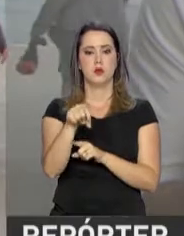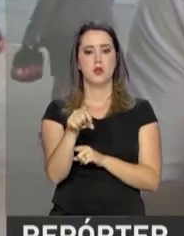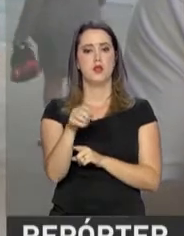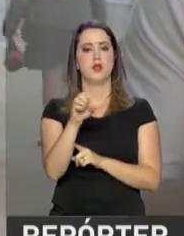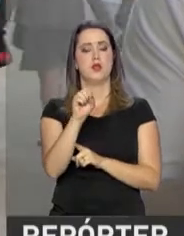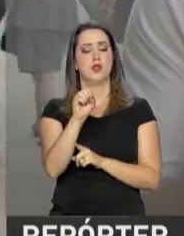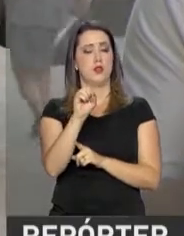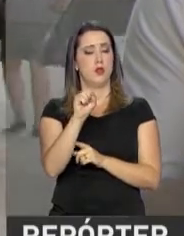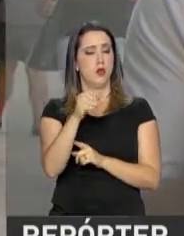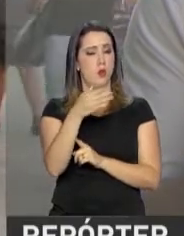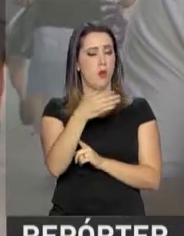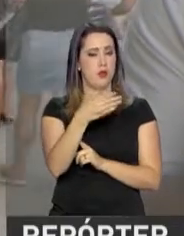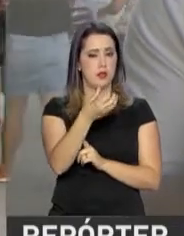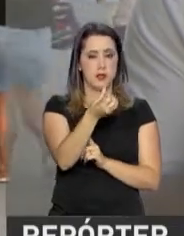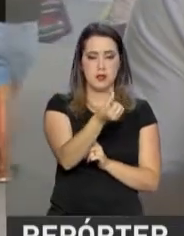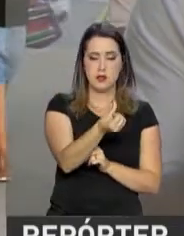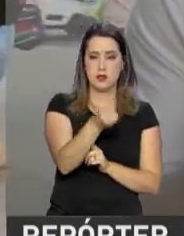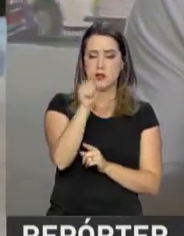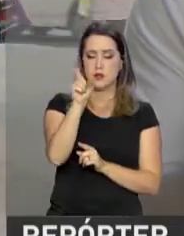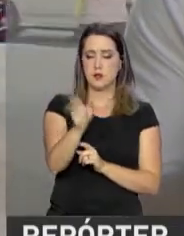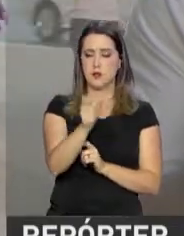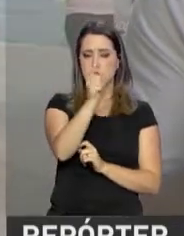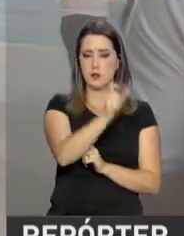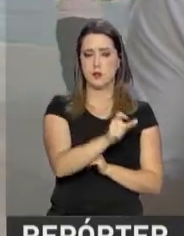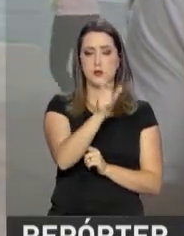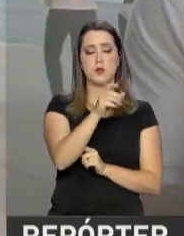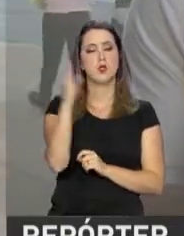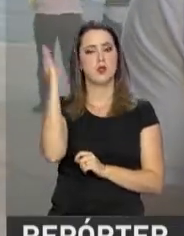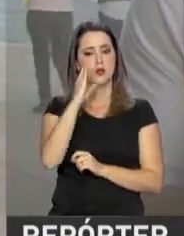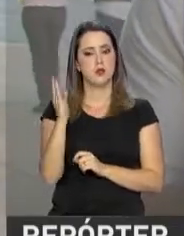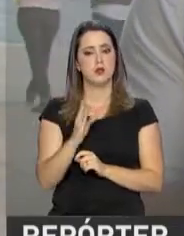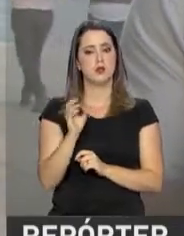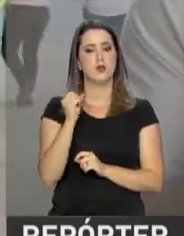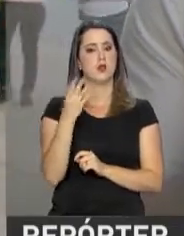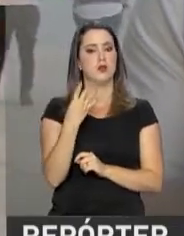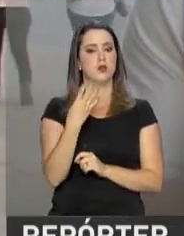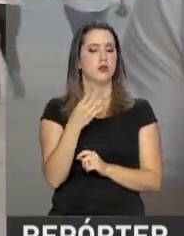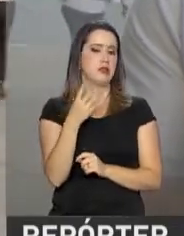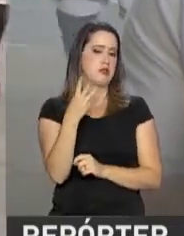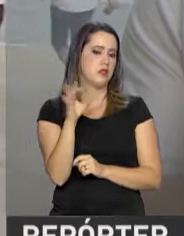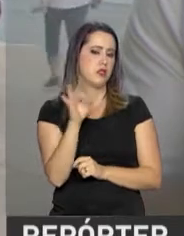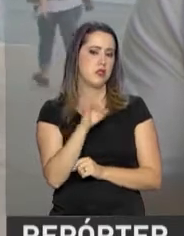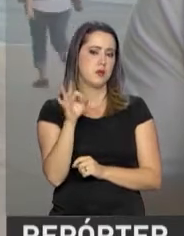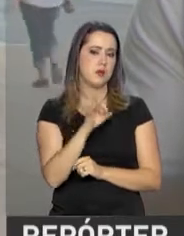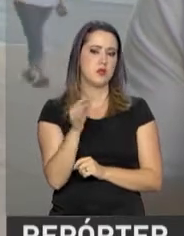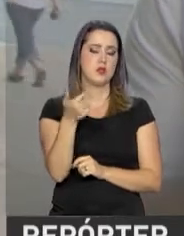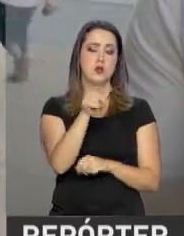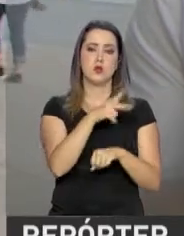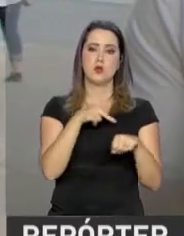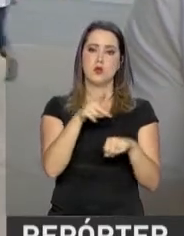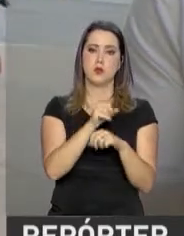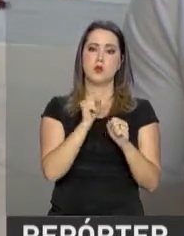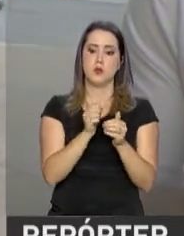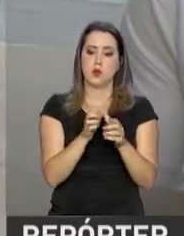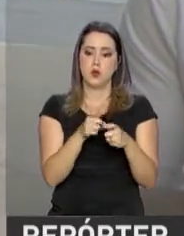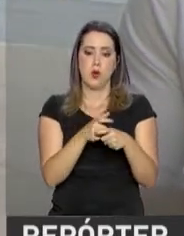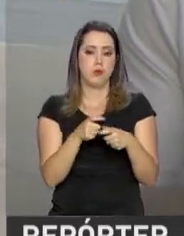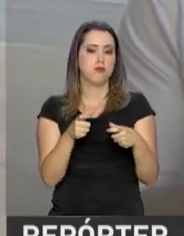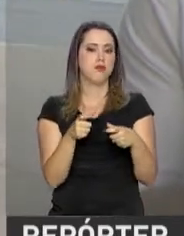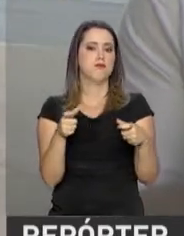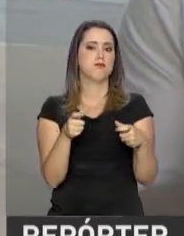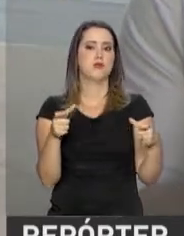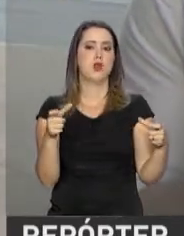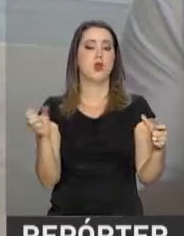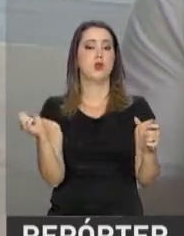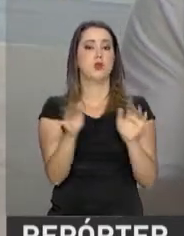e 3% são médicos estrangeiros fazendo intercâmbio número que pode ser ampliado ainda mais com